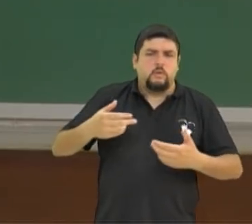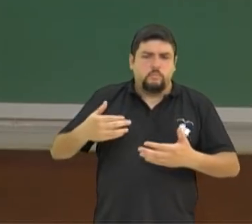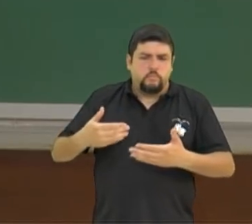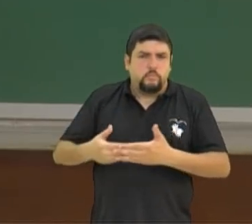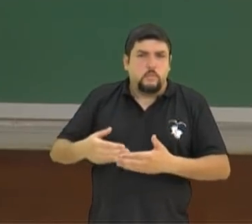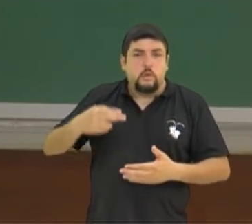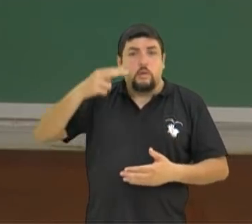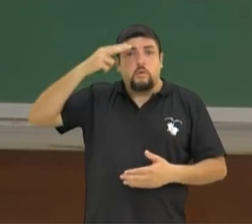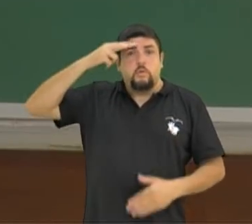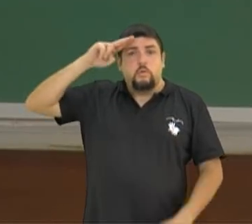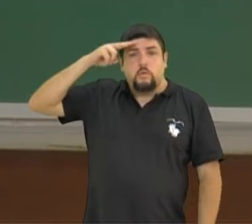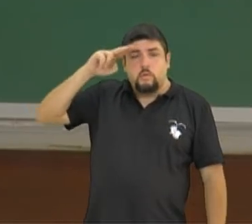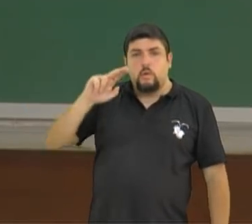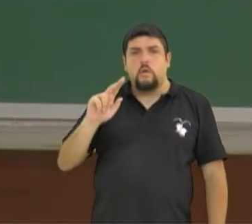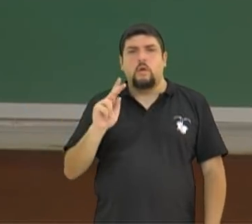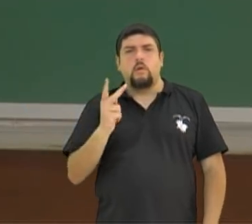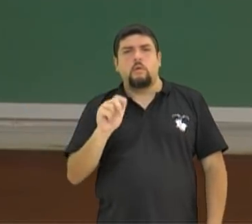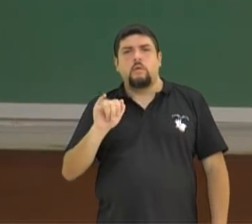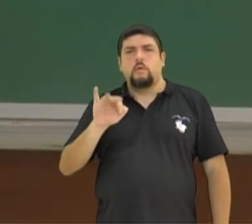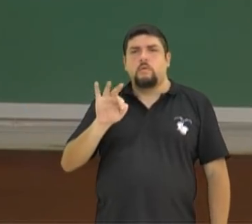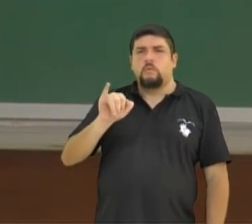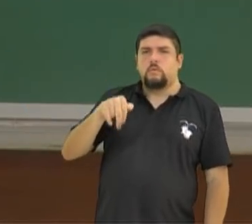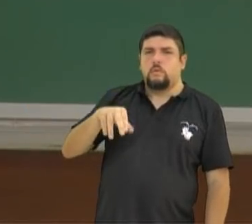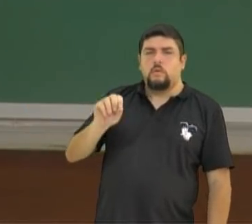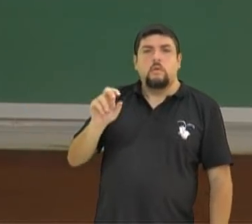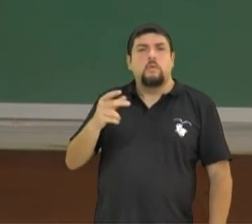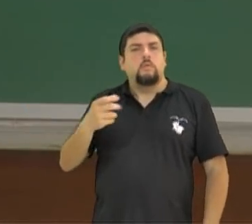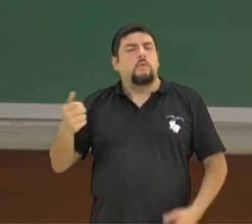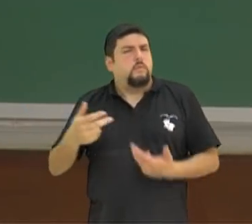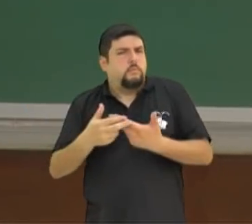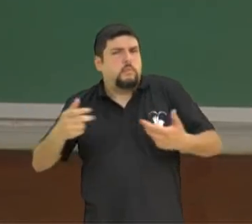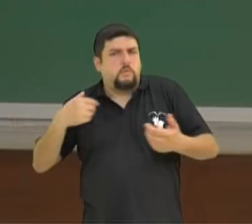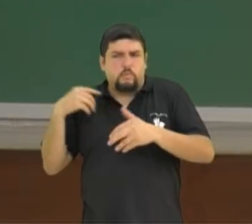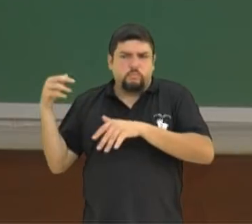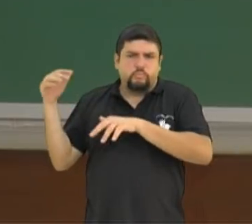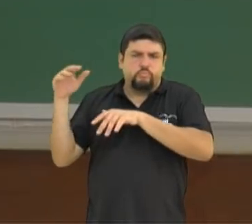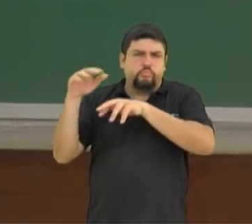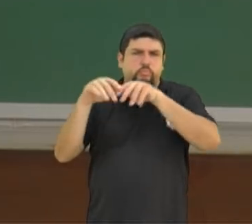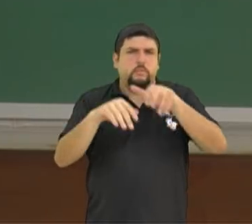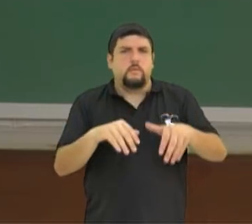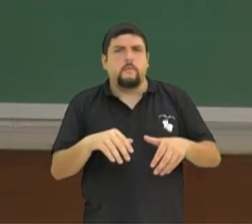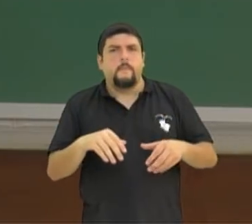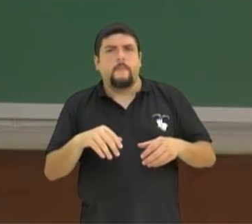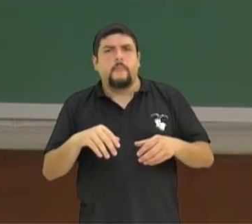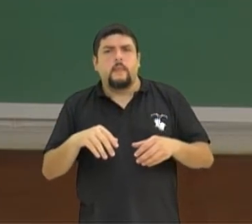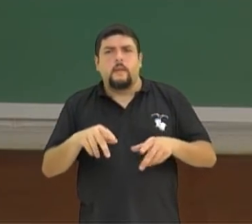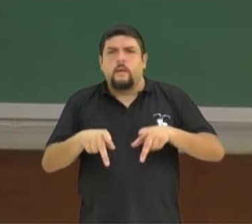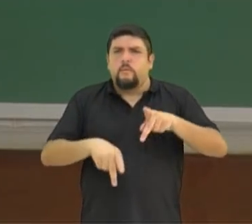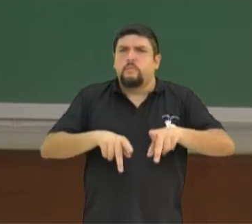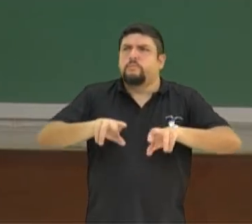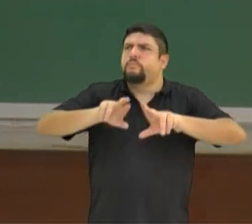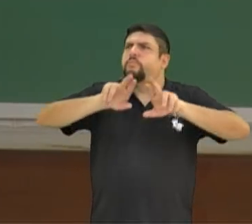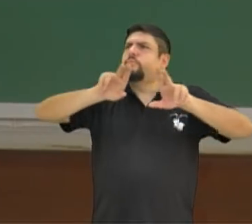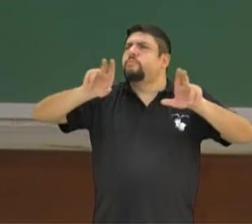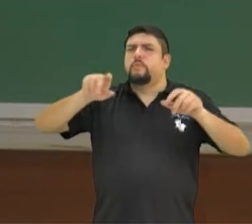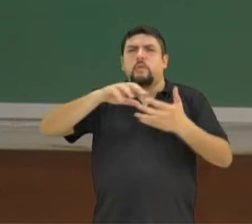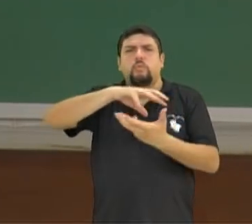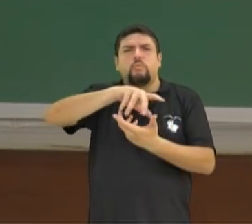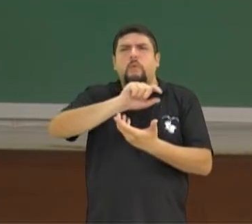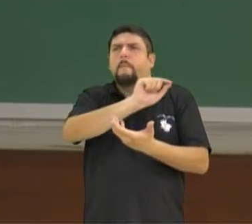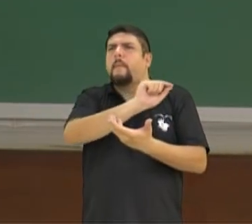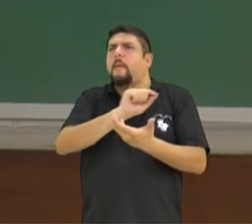processo multicultural, né, de troca de informações, troca de culturas, de sabores, né, troca de preparação